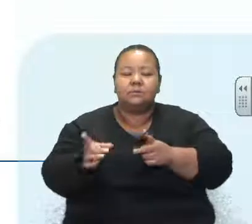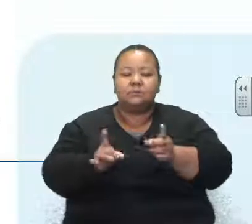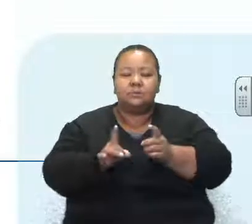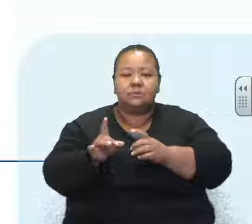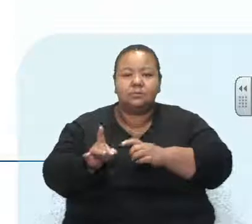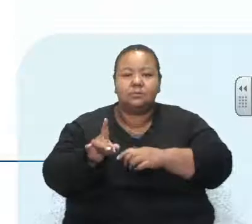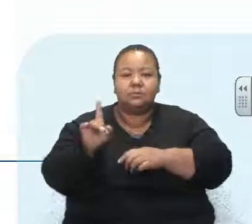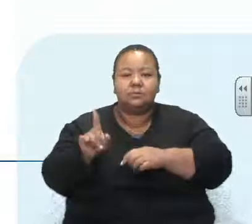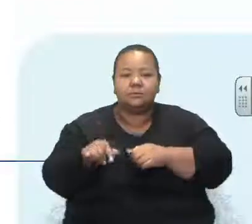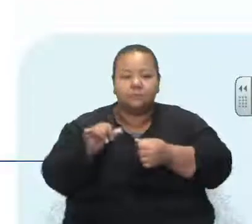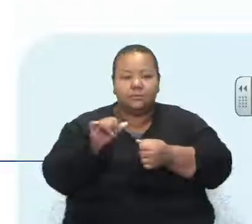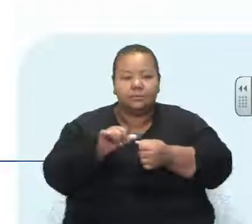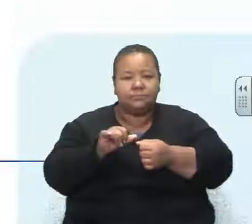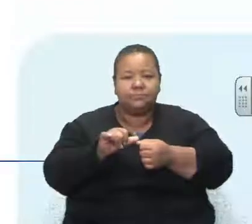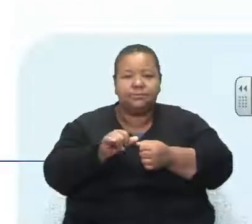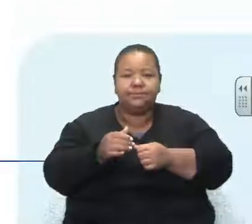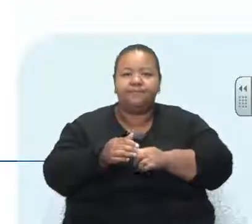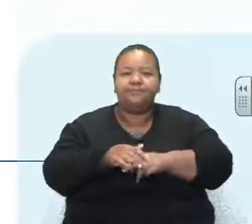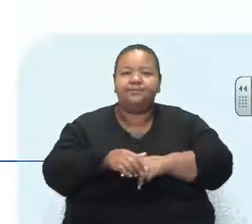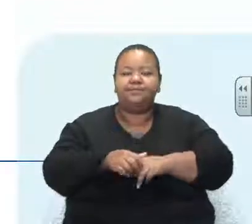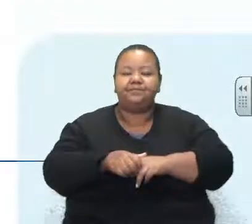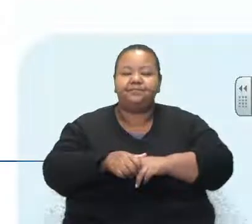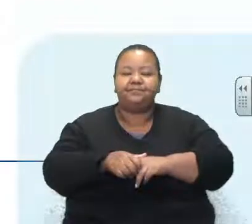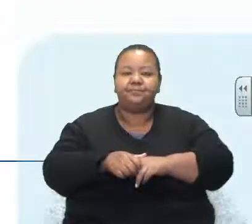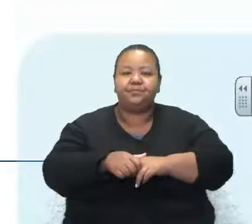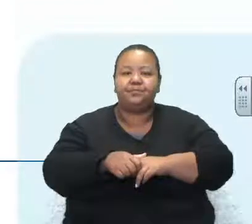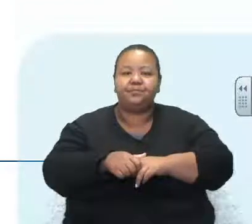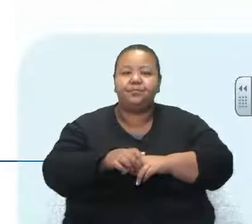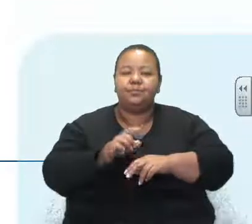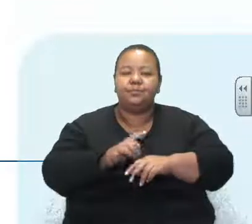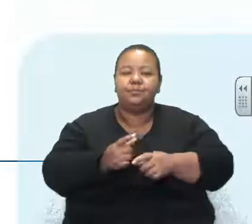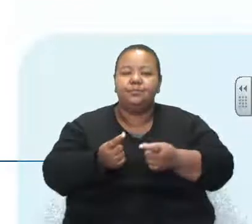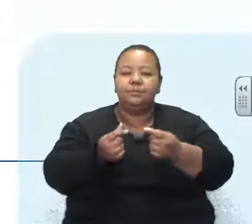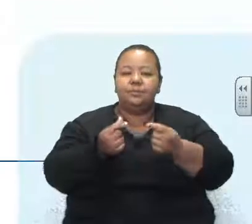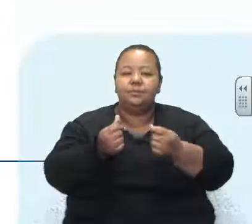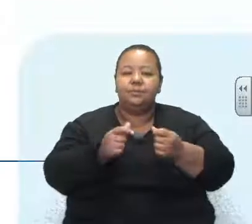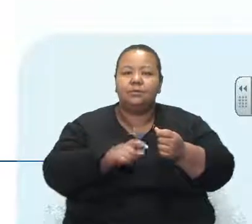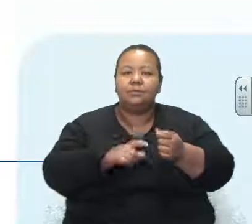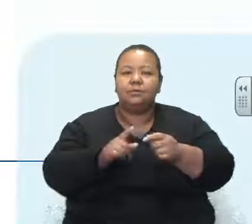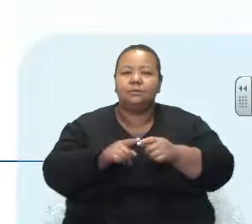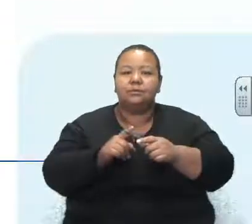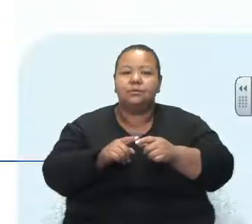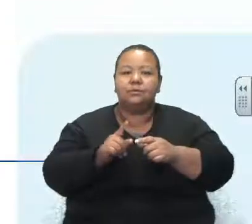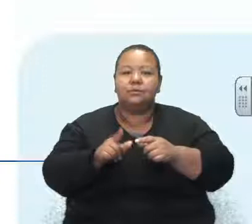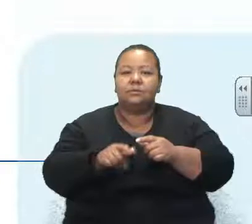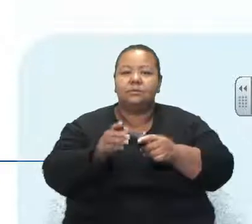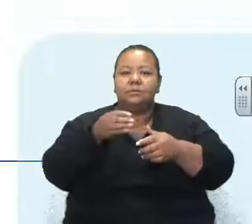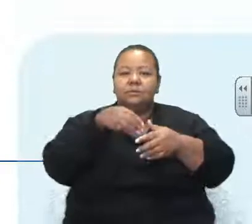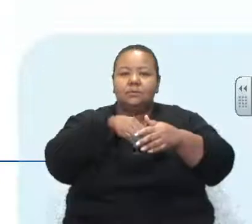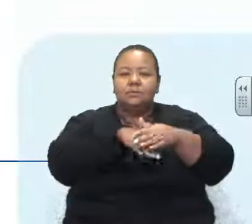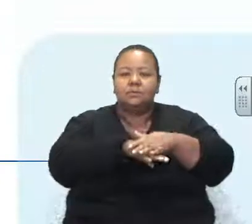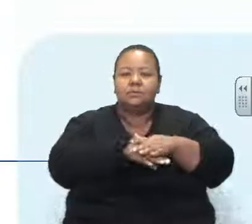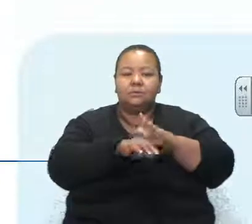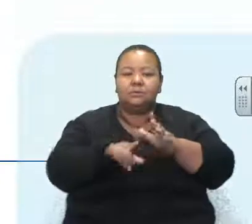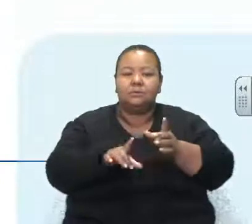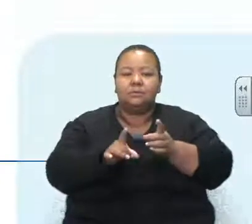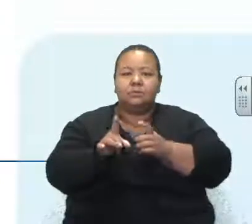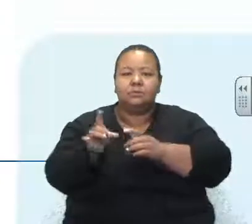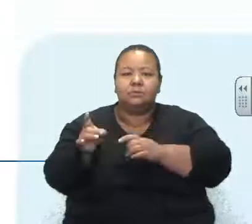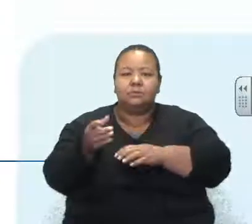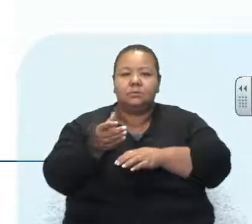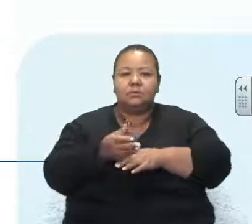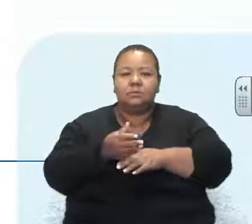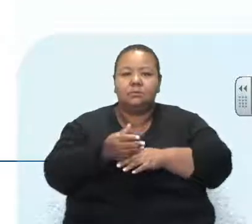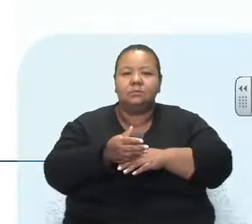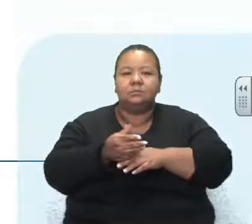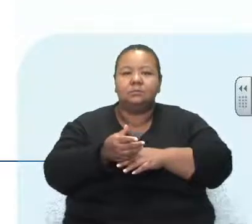foram concretizadas? E aí eu tenho os custos de movimentação e armazenagem sobre